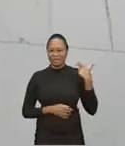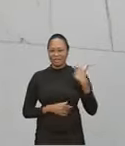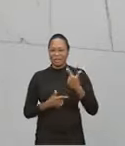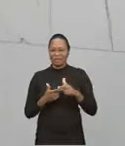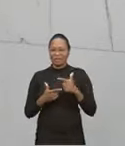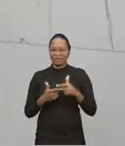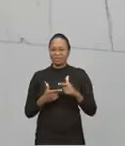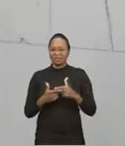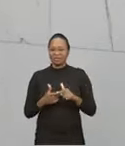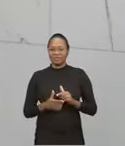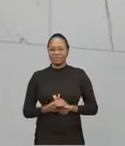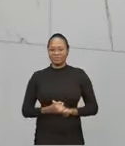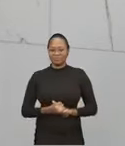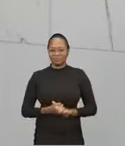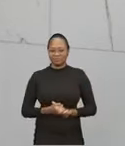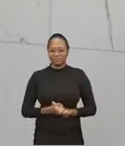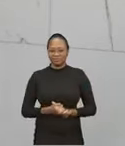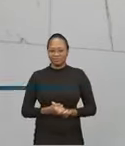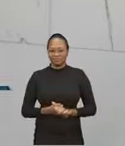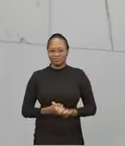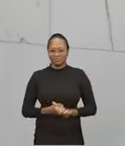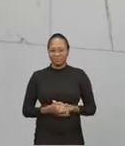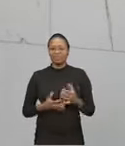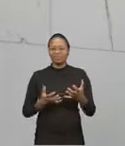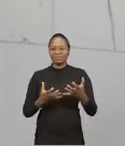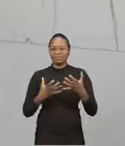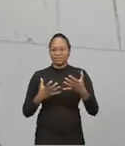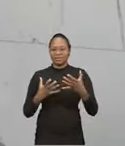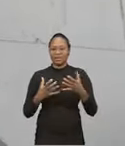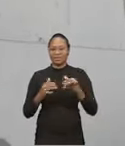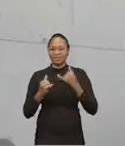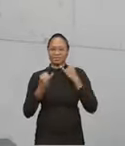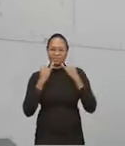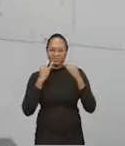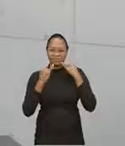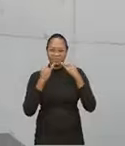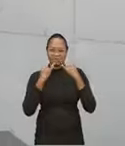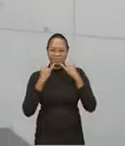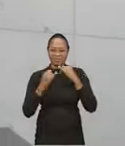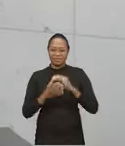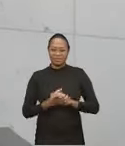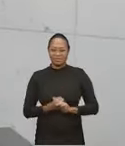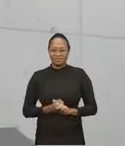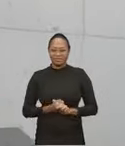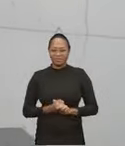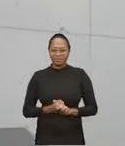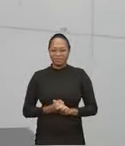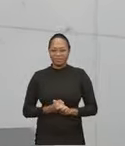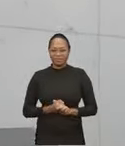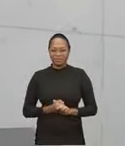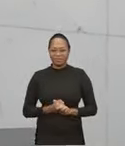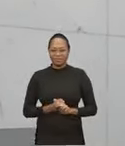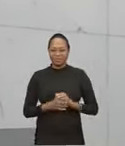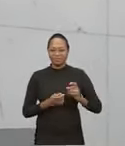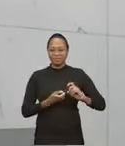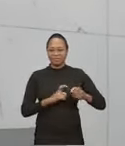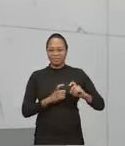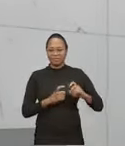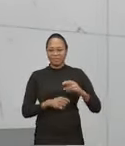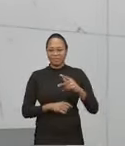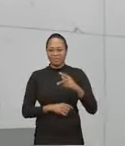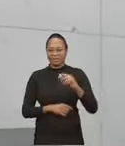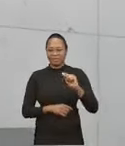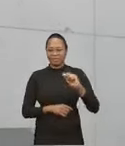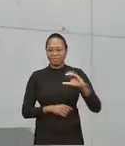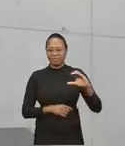Eu quero também já deixar aqui uma notícia boa. Eu estava ali agora numa reunião com o pessoal da Norpac para